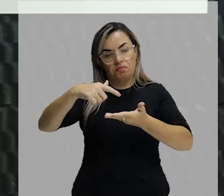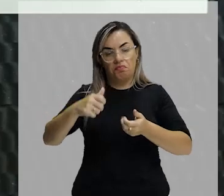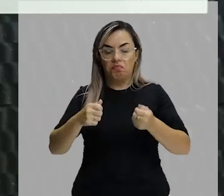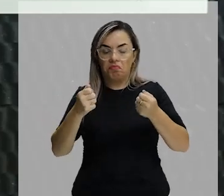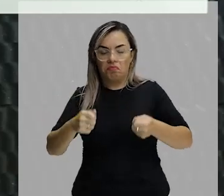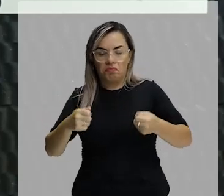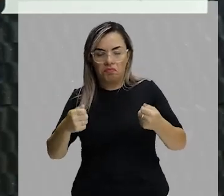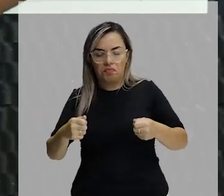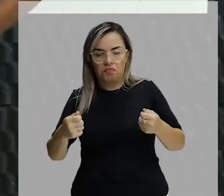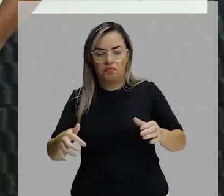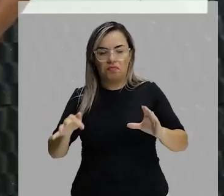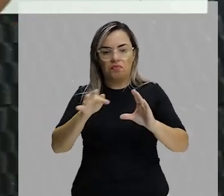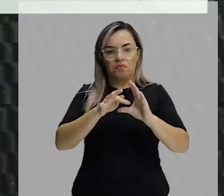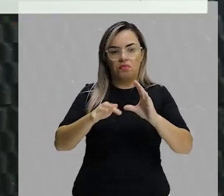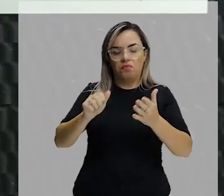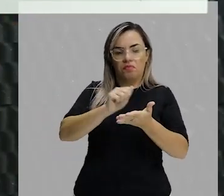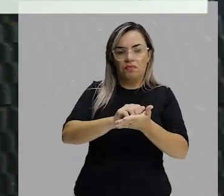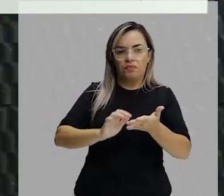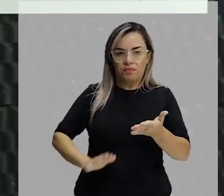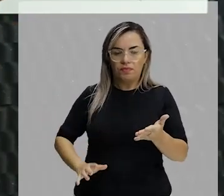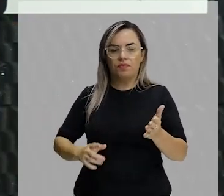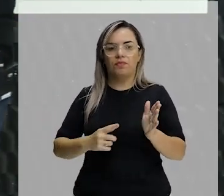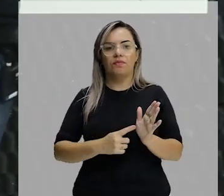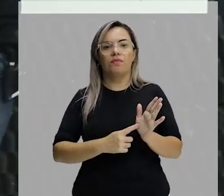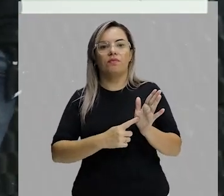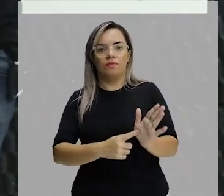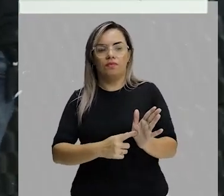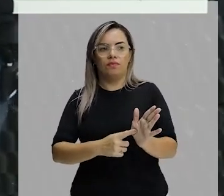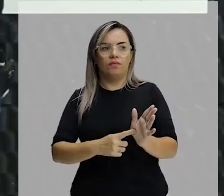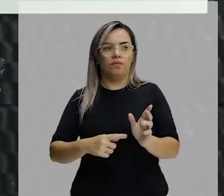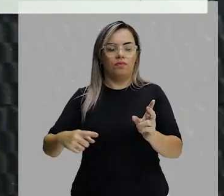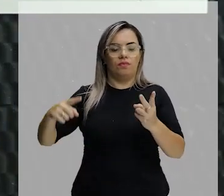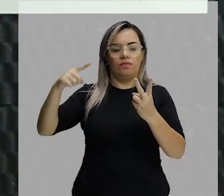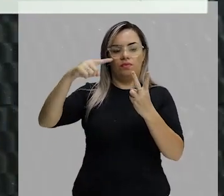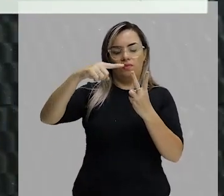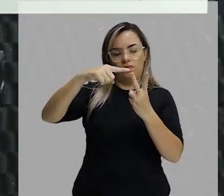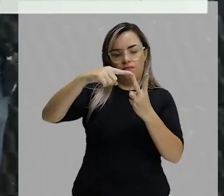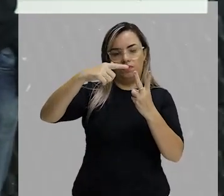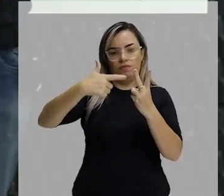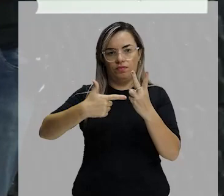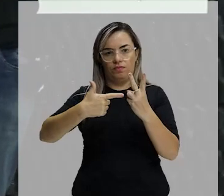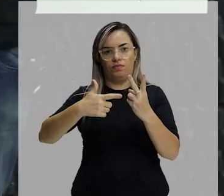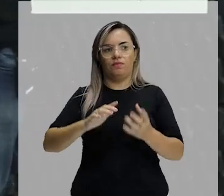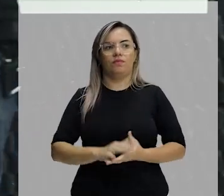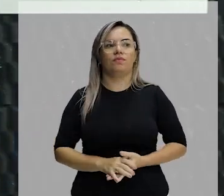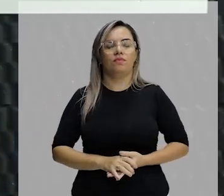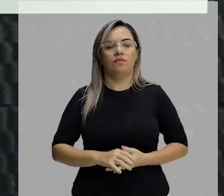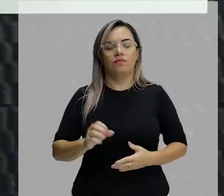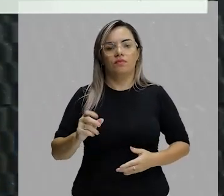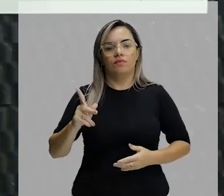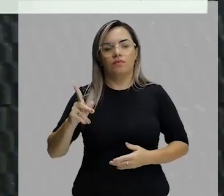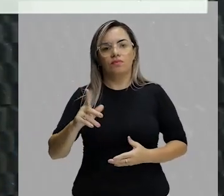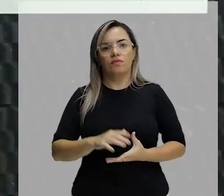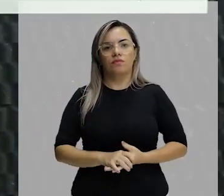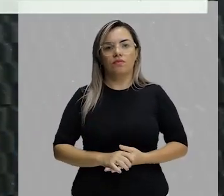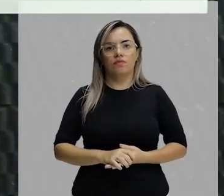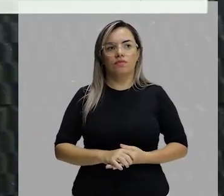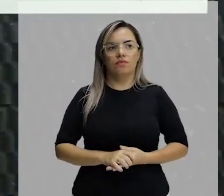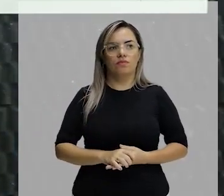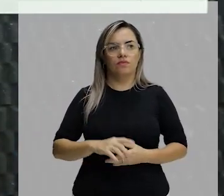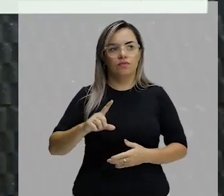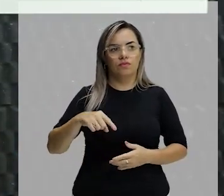base, nós fizemos aqui a demonstração, ela vale a raiz de 2. Certinho? Beleza. Vamos para outra